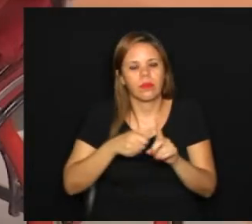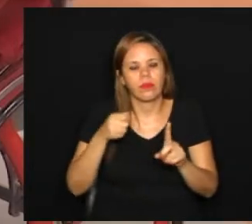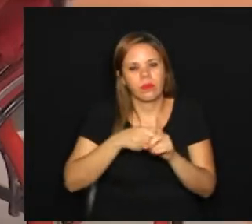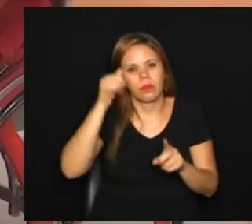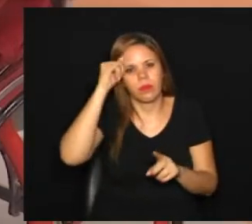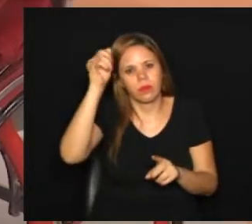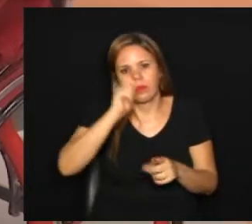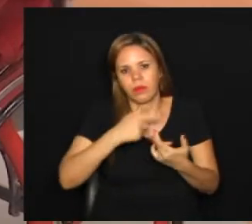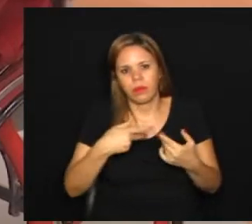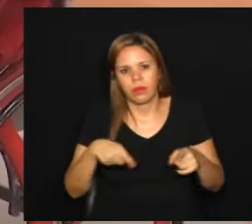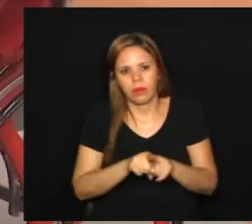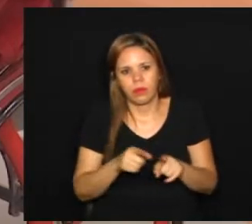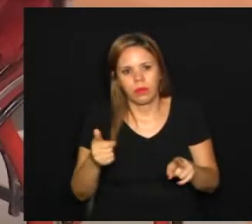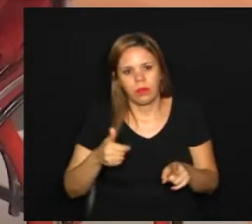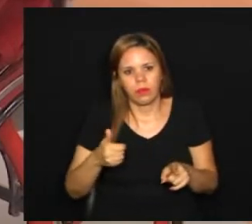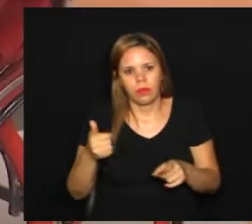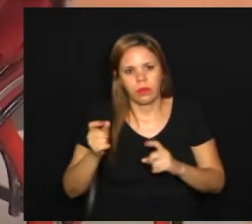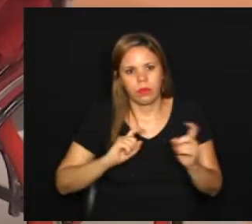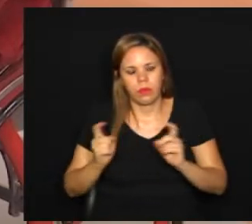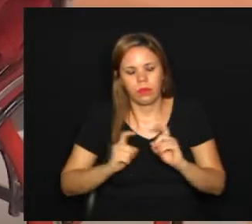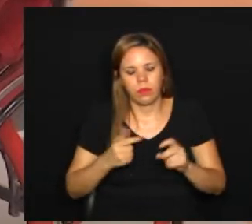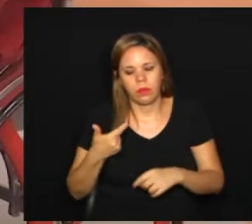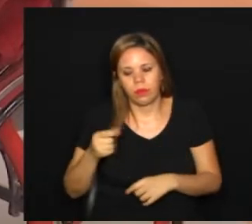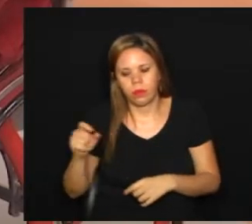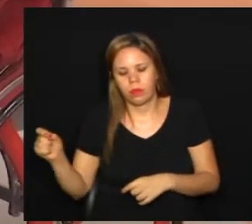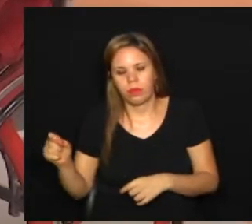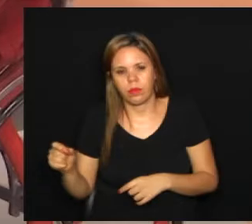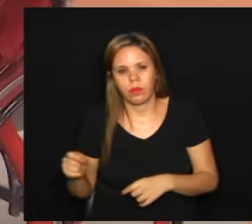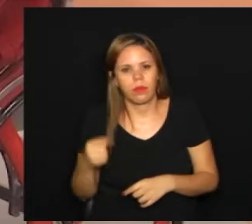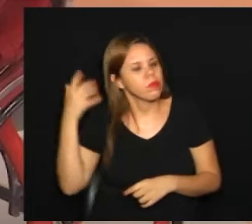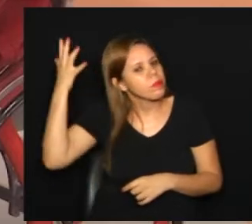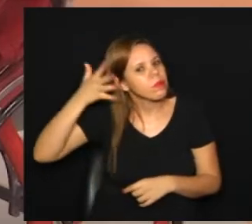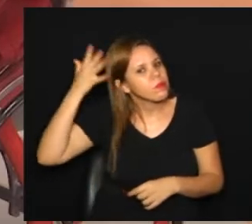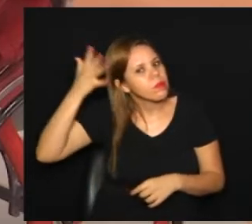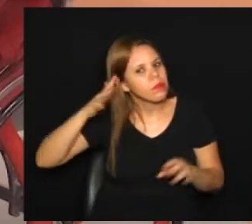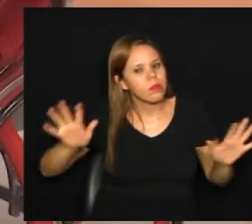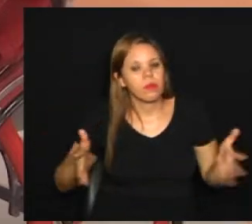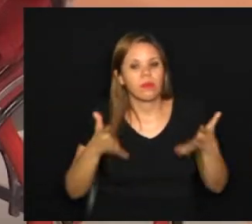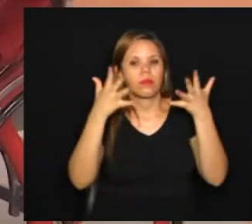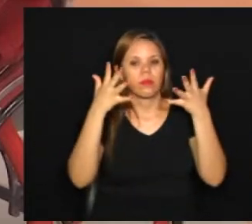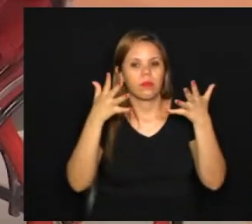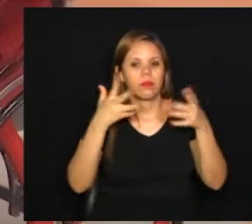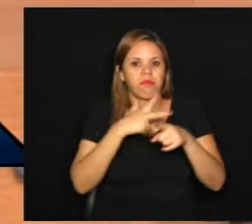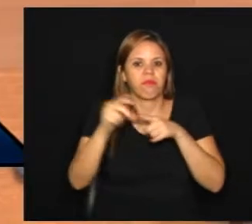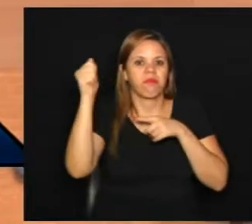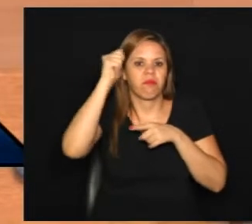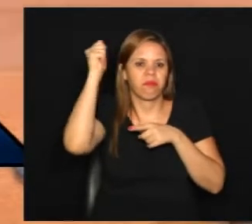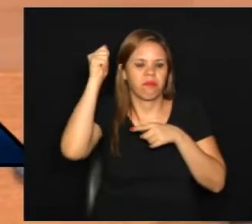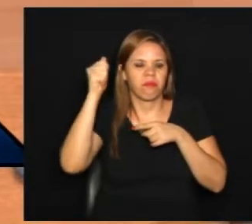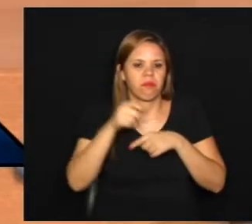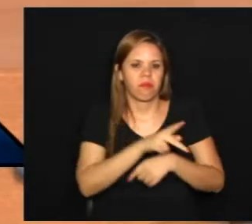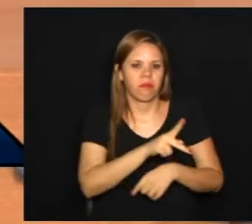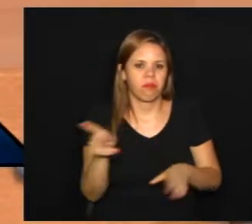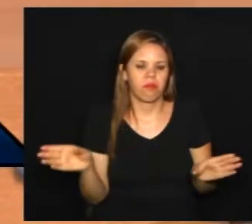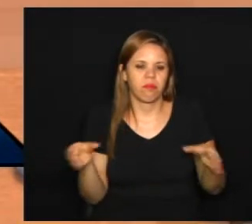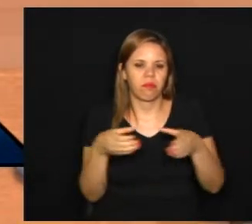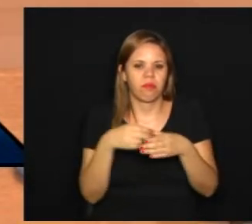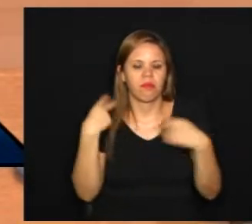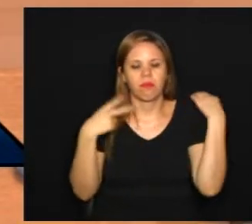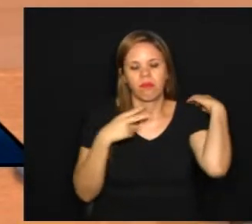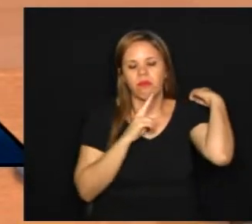Drogas teve em sua primeira reunião de 2020 uma palestra motivacional e de superação. O presidente da comissão, o